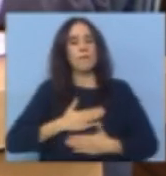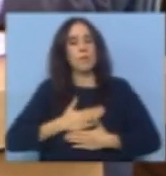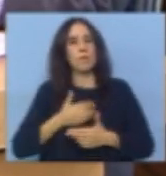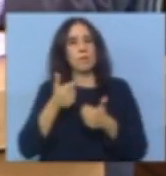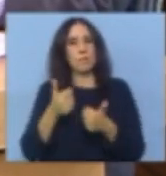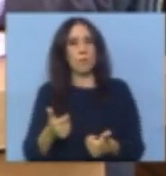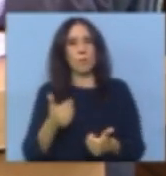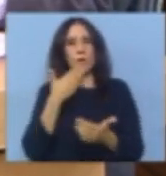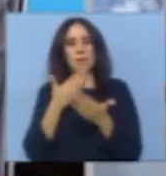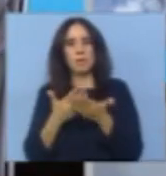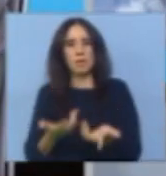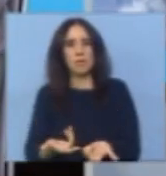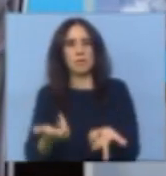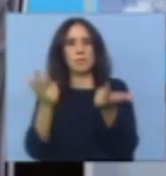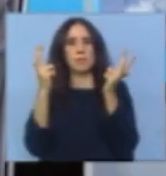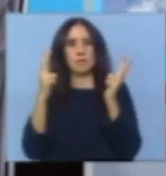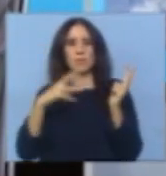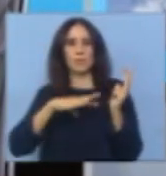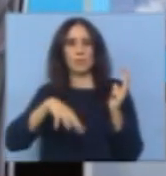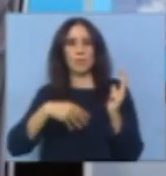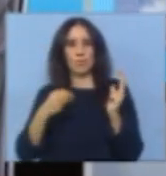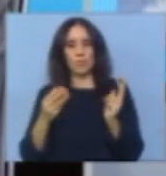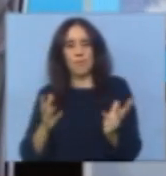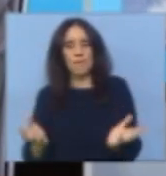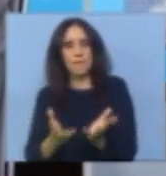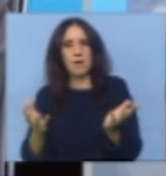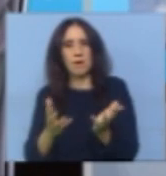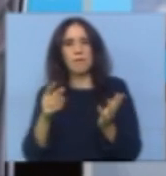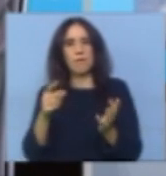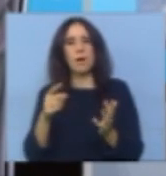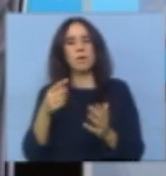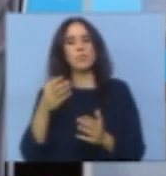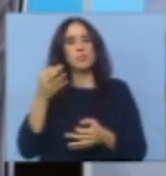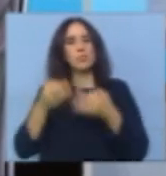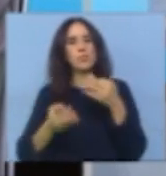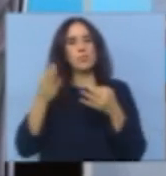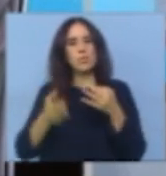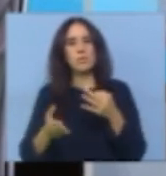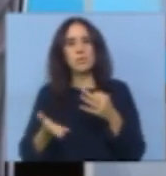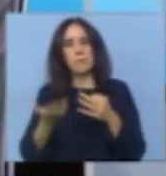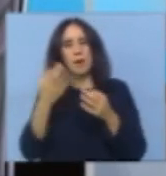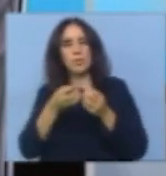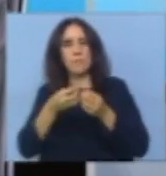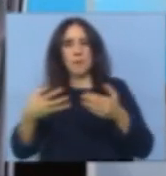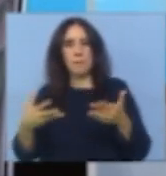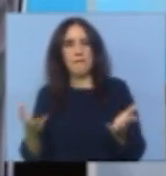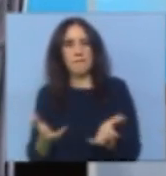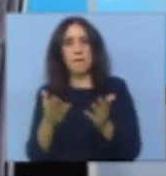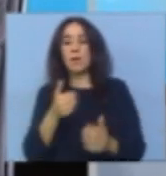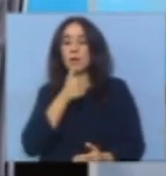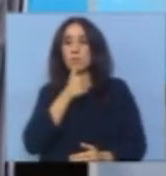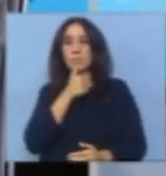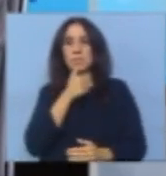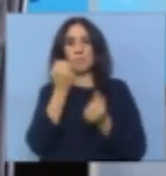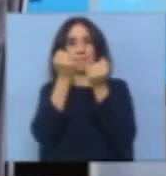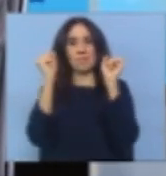em ordem à libertação do mundo, em ordem à proclamação de maior justiça, em ordem à autodeterminação